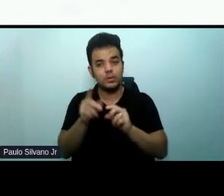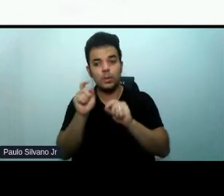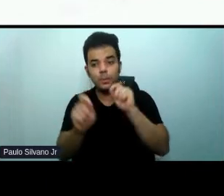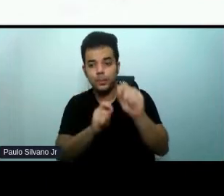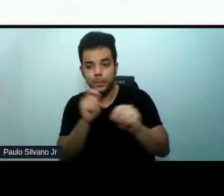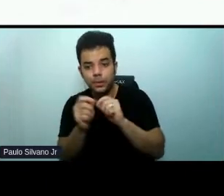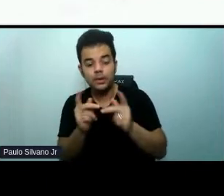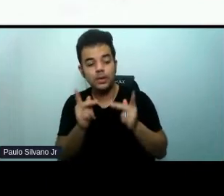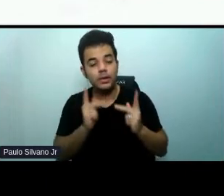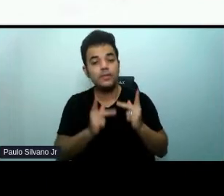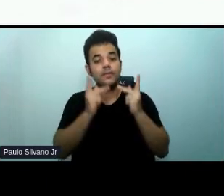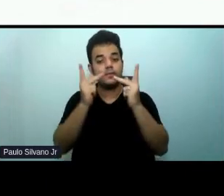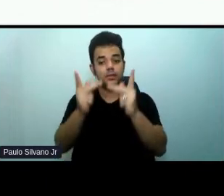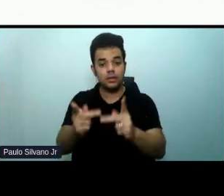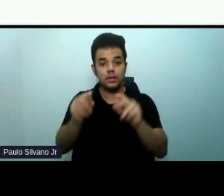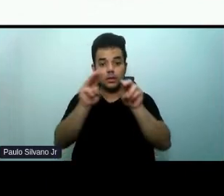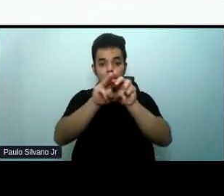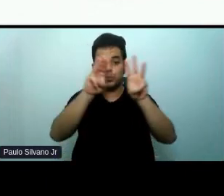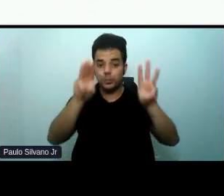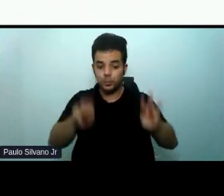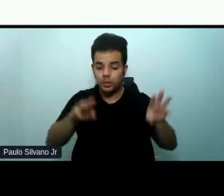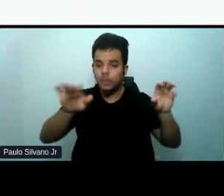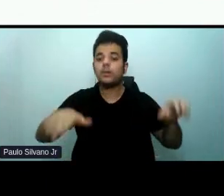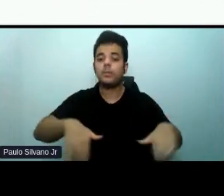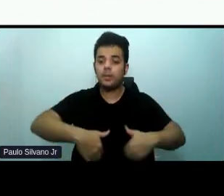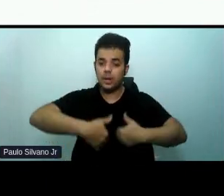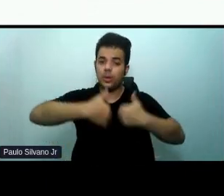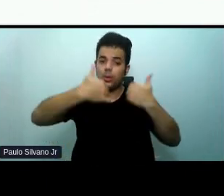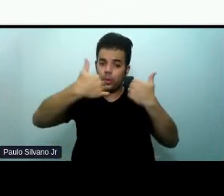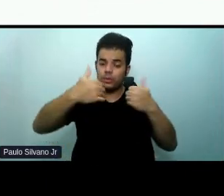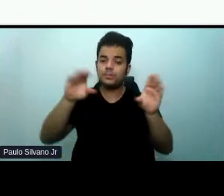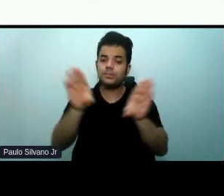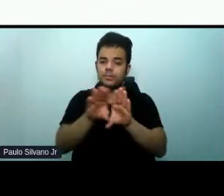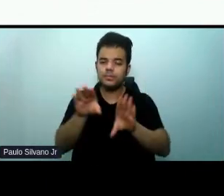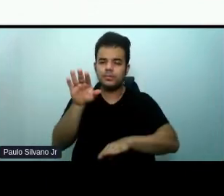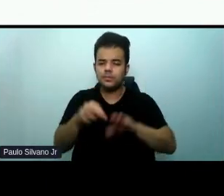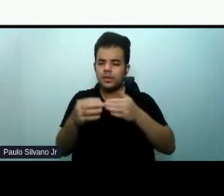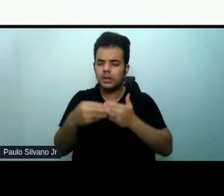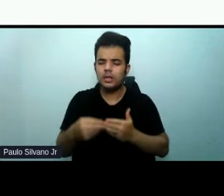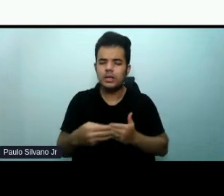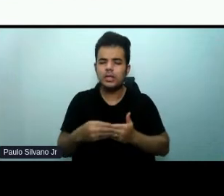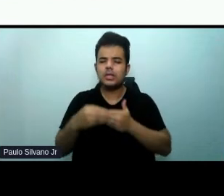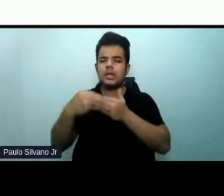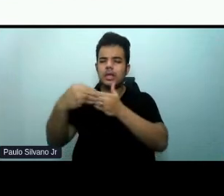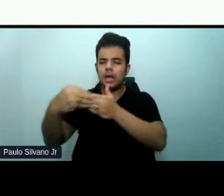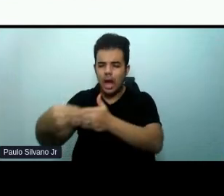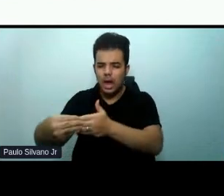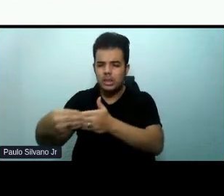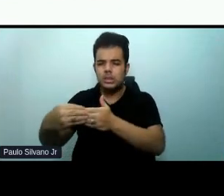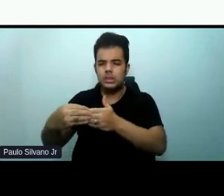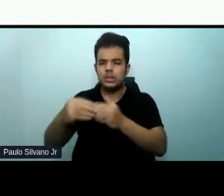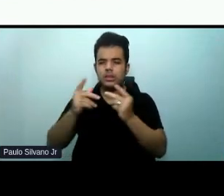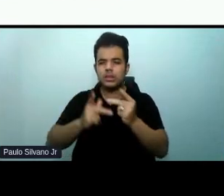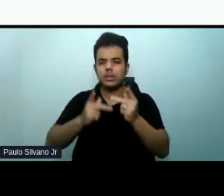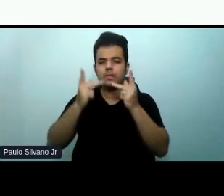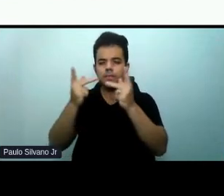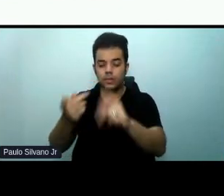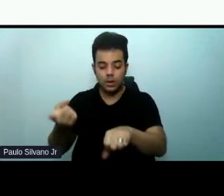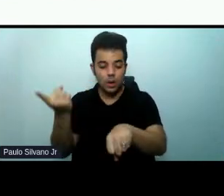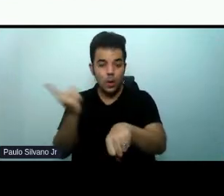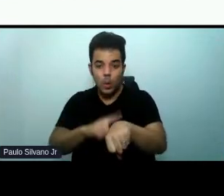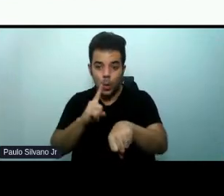sua visita para o museu fica muito mais rica, né? Porque às vezes você pegar visitas guiadas, negócio eles têm horário para